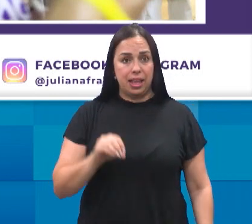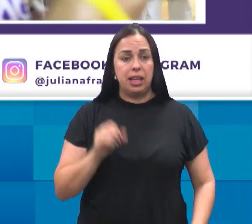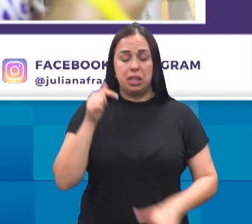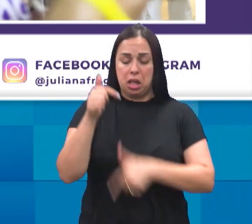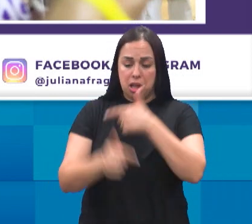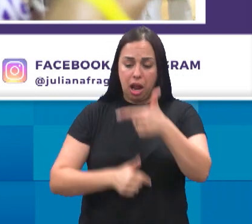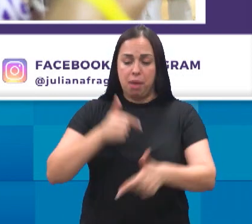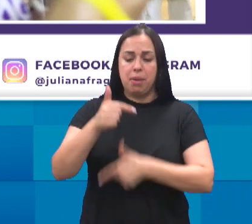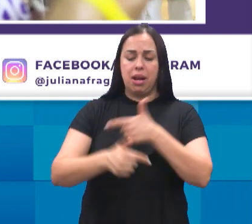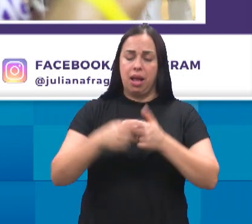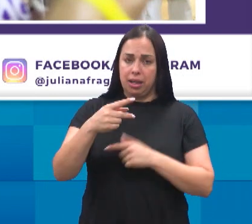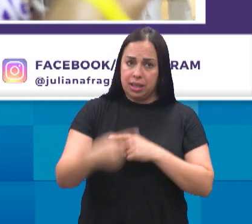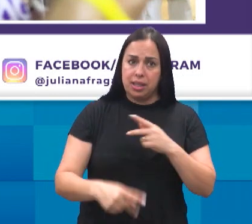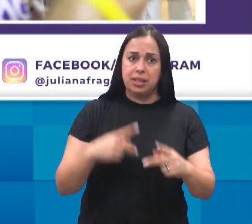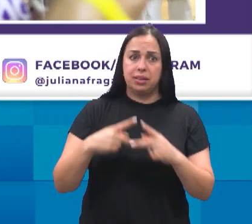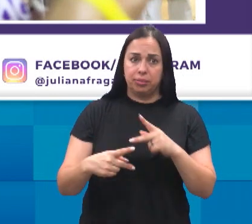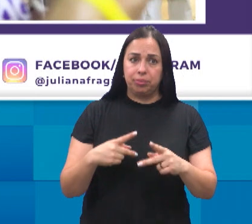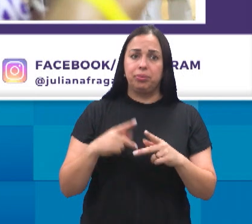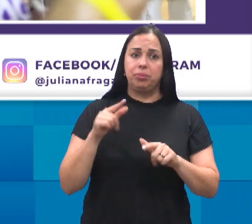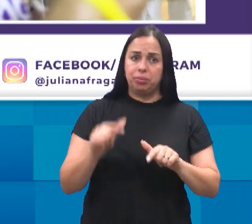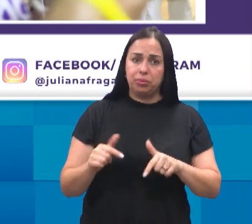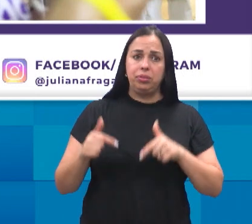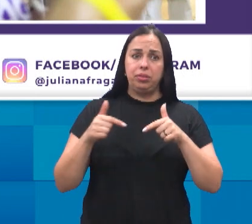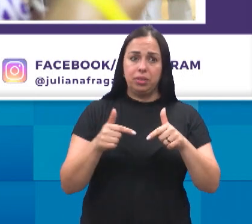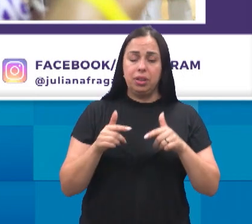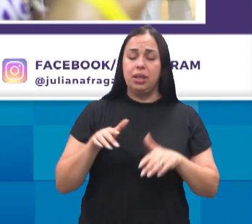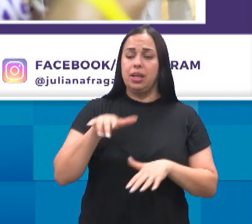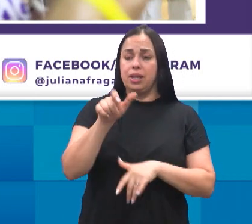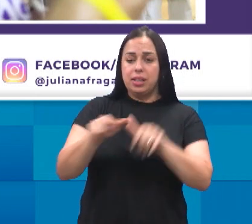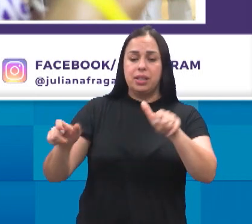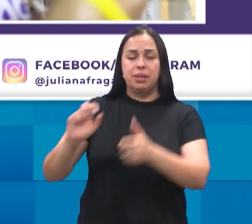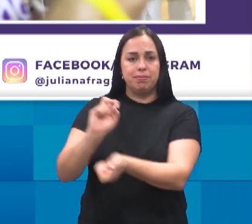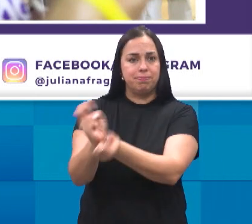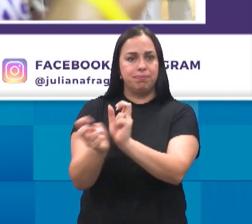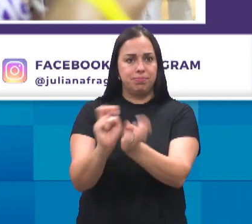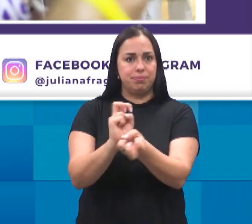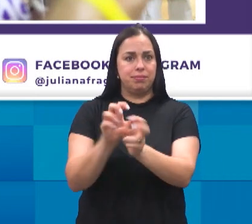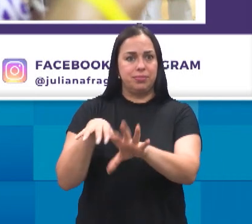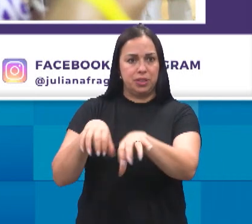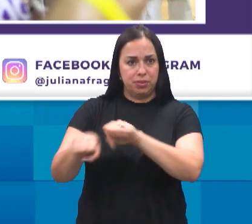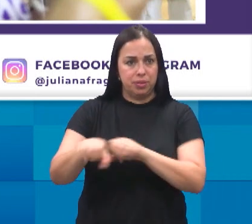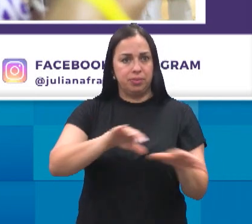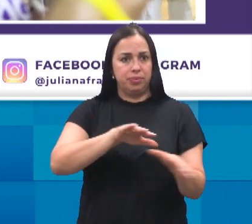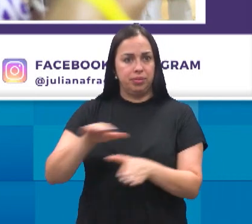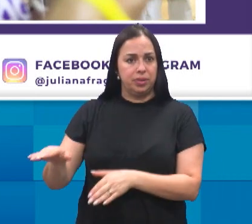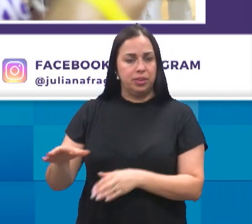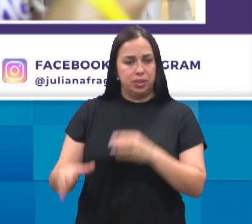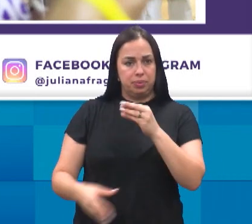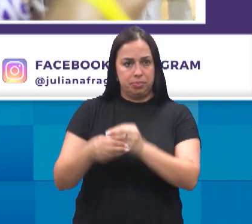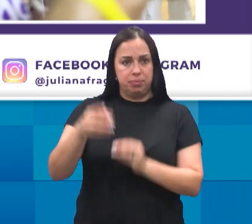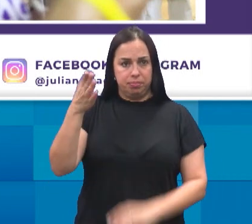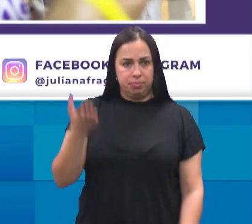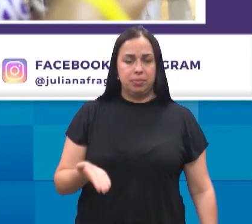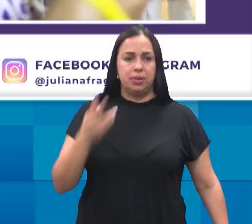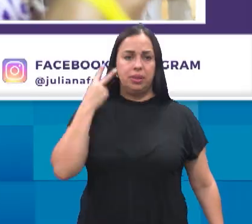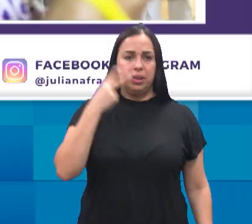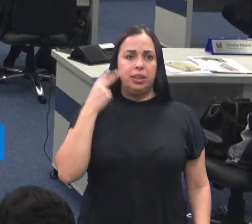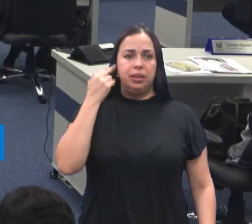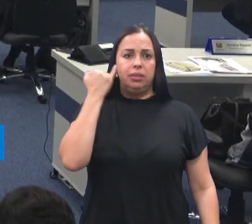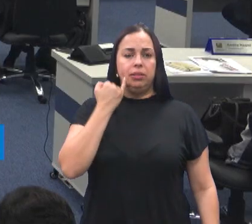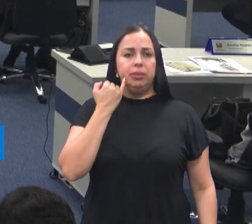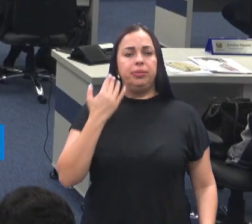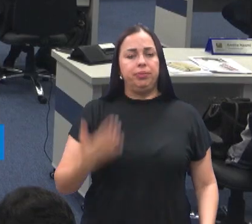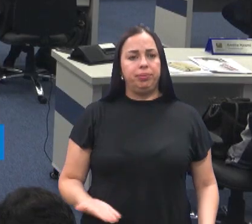aqui em São José e tem formado muitos capoeiristas. Uma parte ao vereador Zé Luiz.